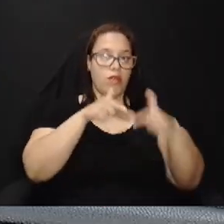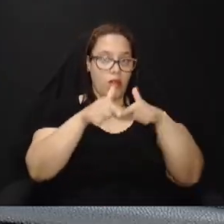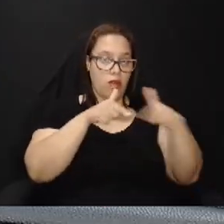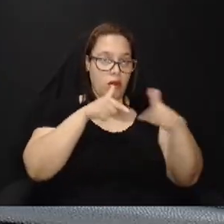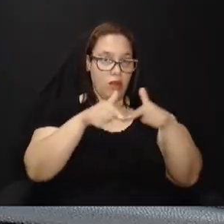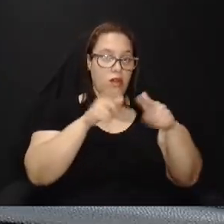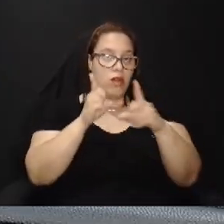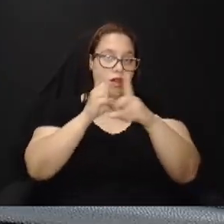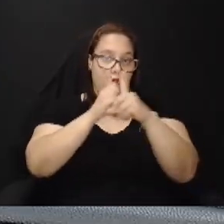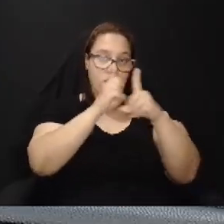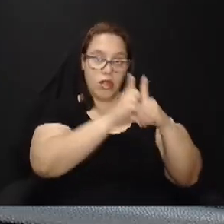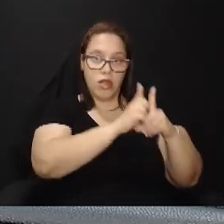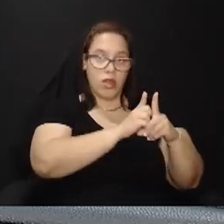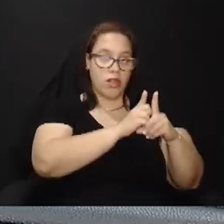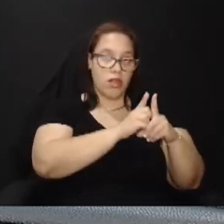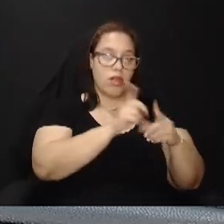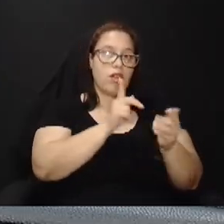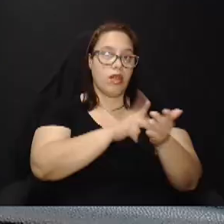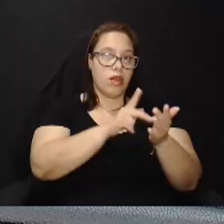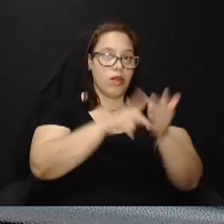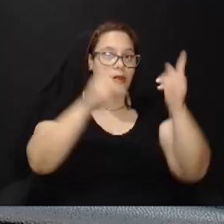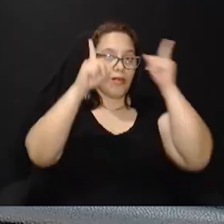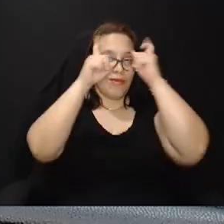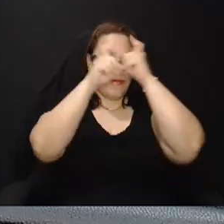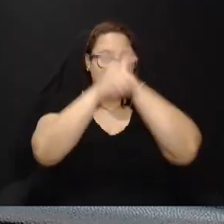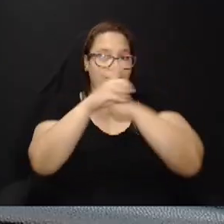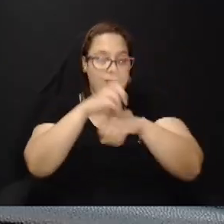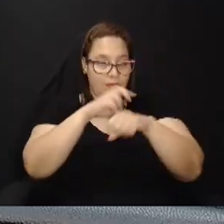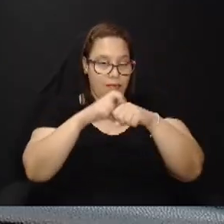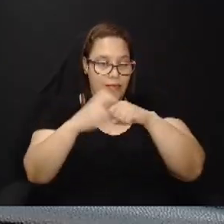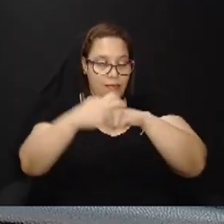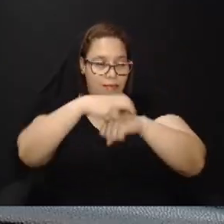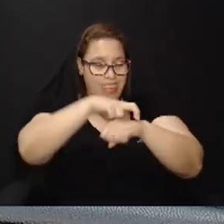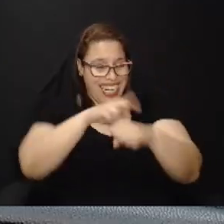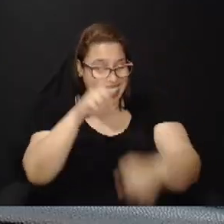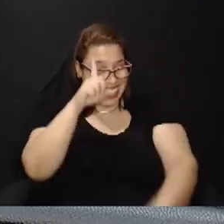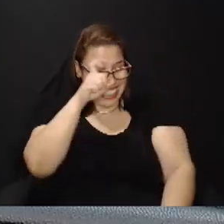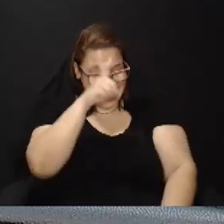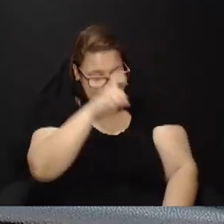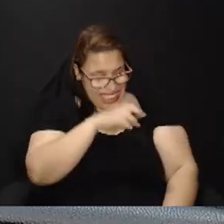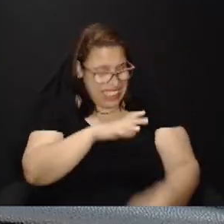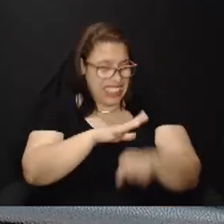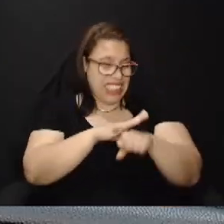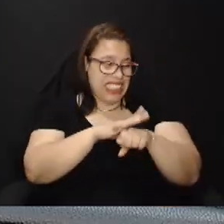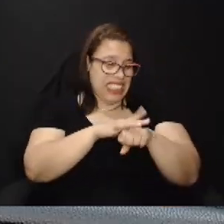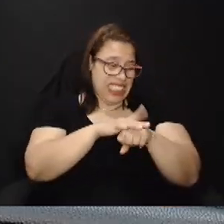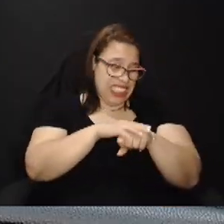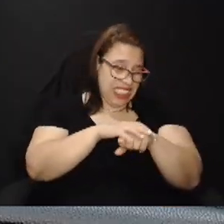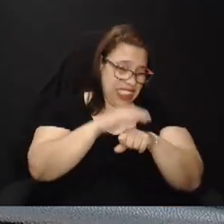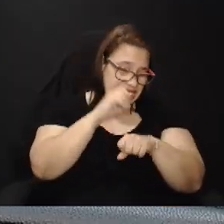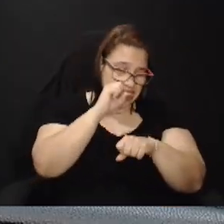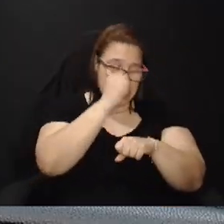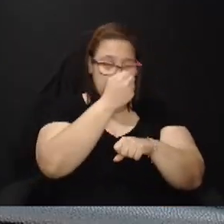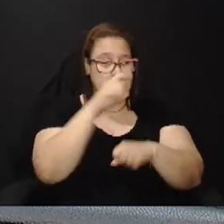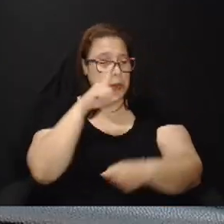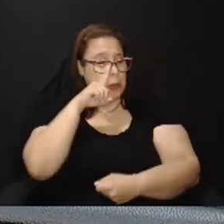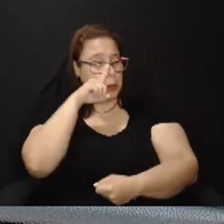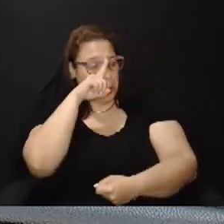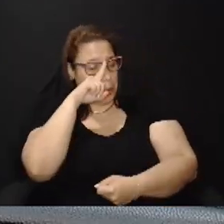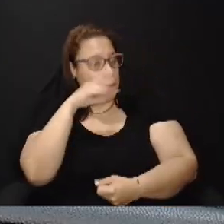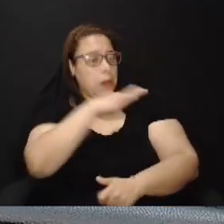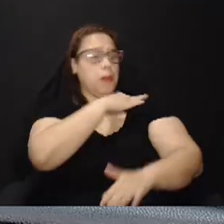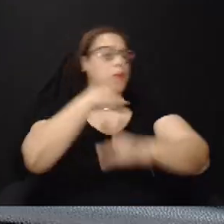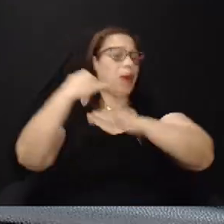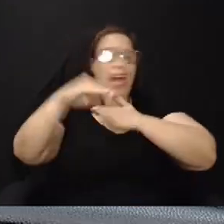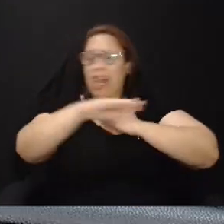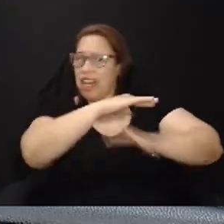casos, e realmente é complexo, a dengue é complexa, é uma doença muito séria, muito perigosa, que mata mesmo em